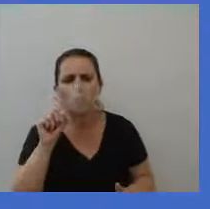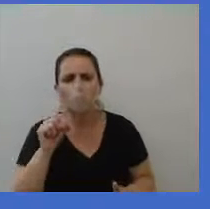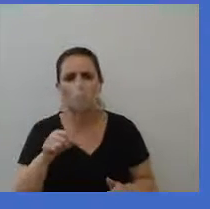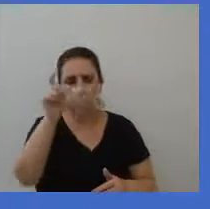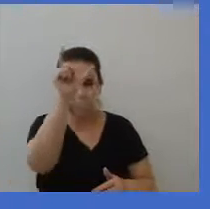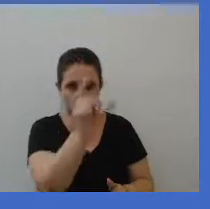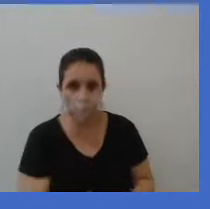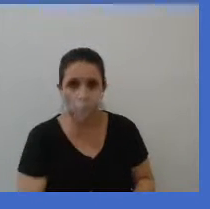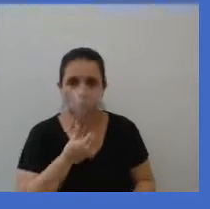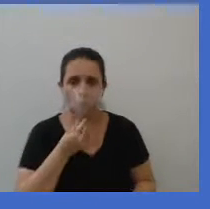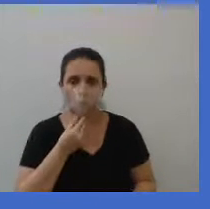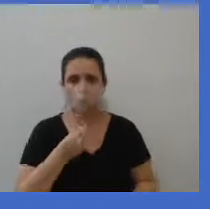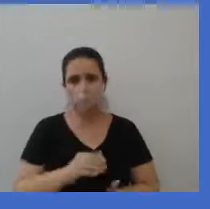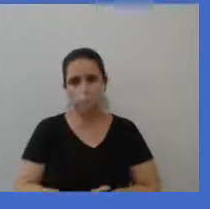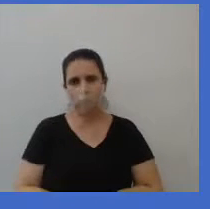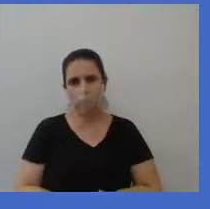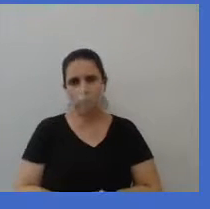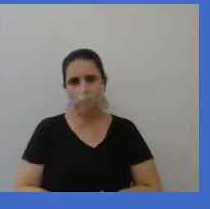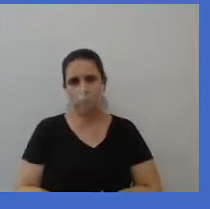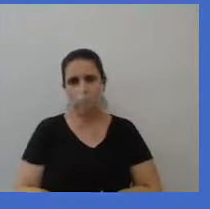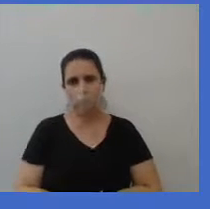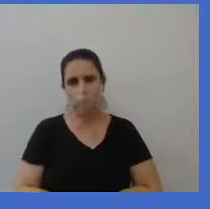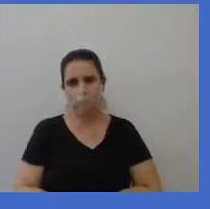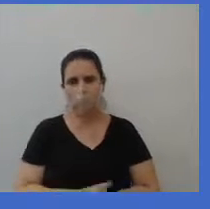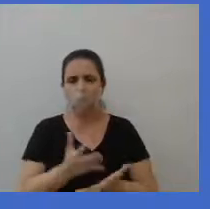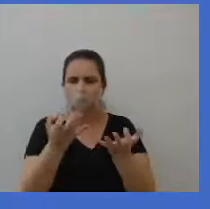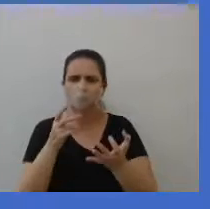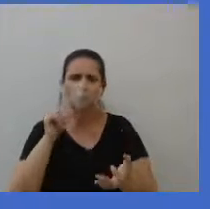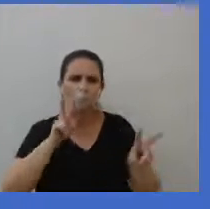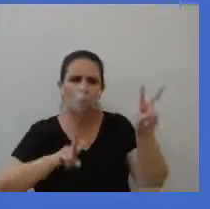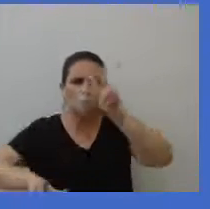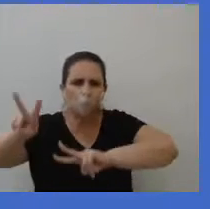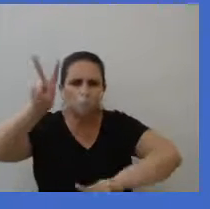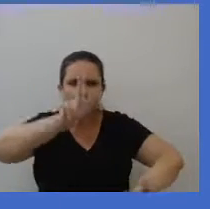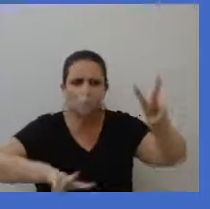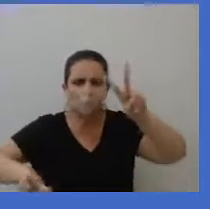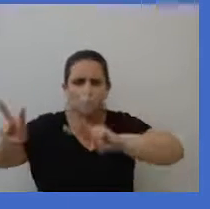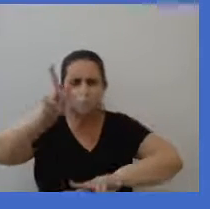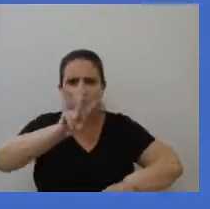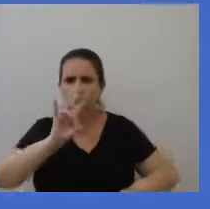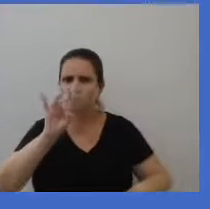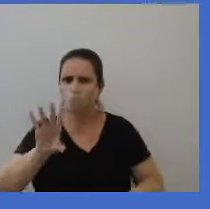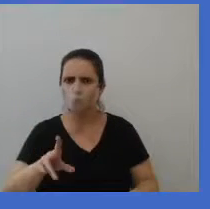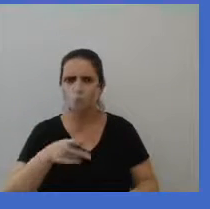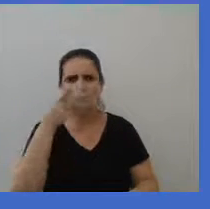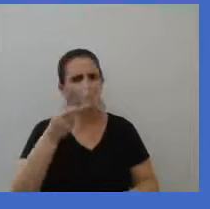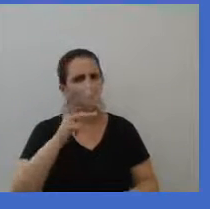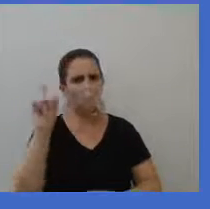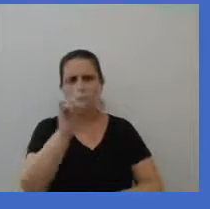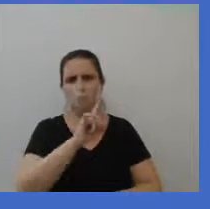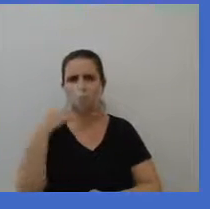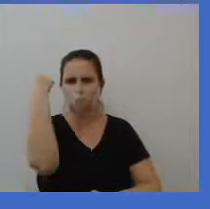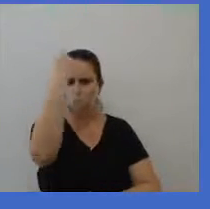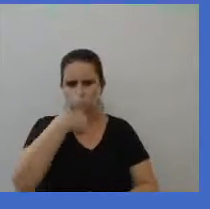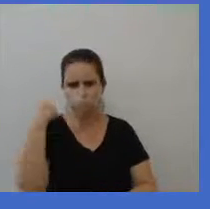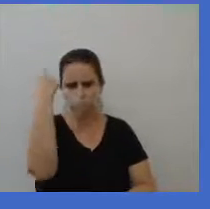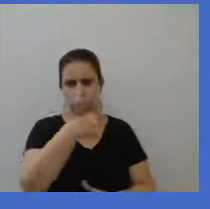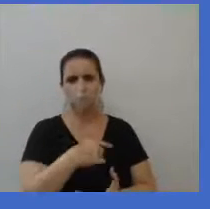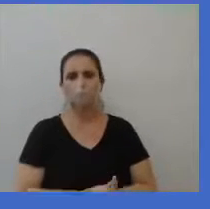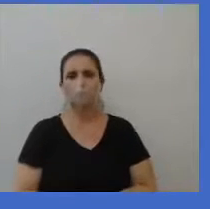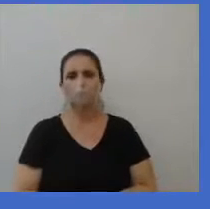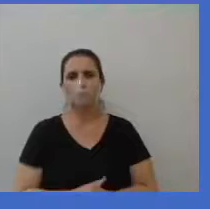a nossa atenção e a nossa credibilidade. Merece mais a nossa confiança e tem utilidade. Aquele exemplo que eu dei,